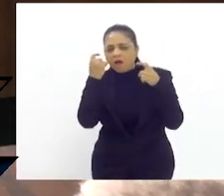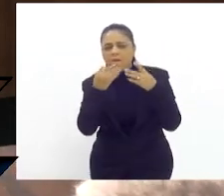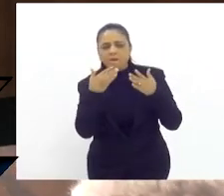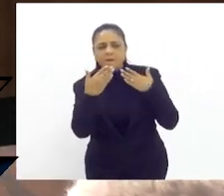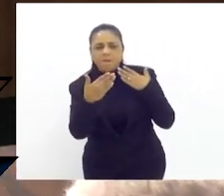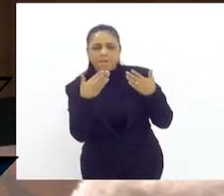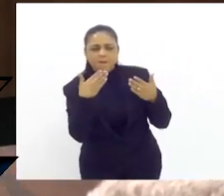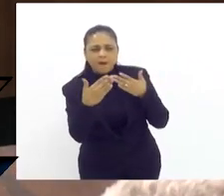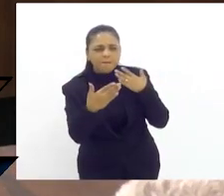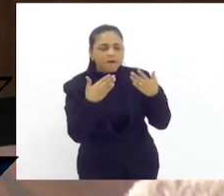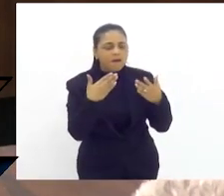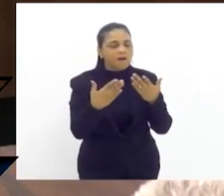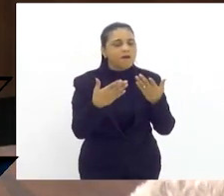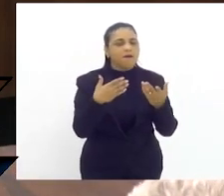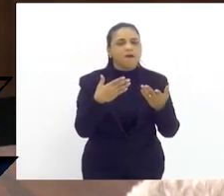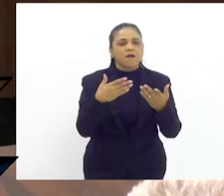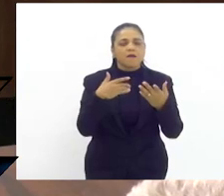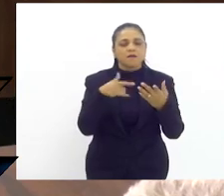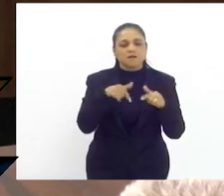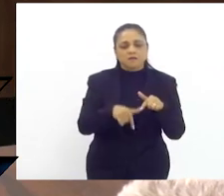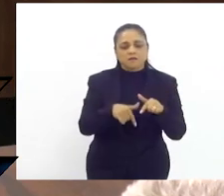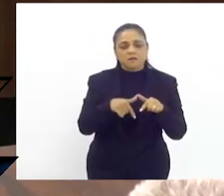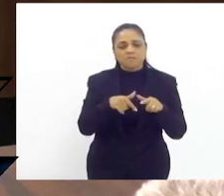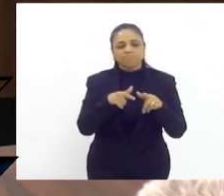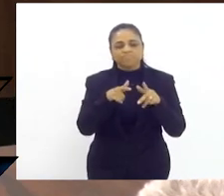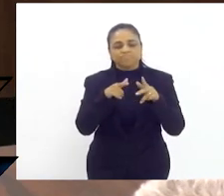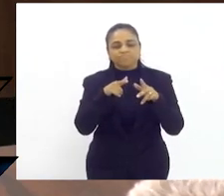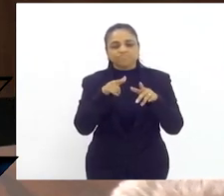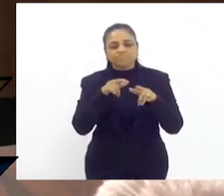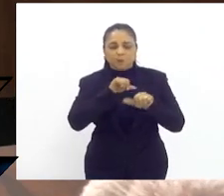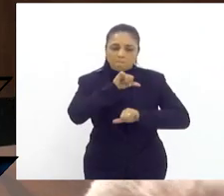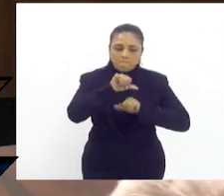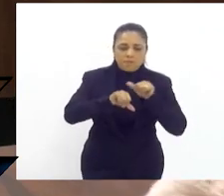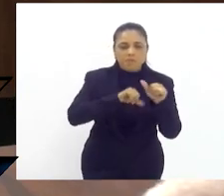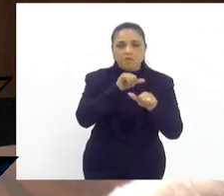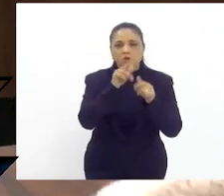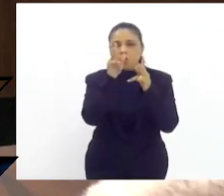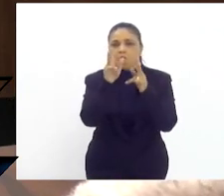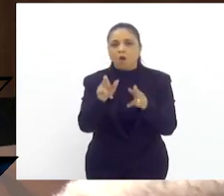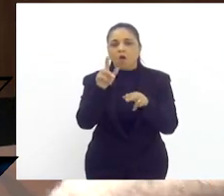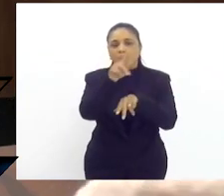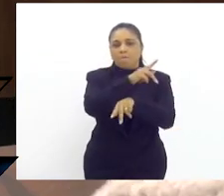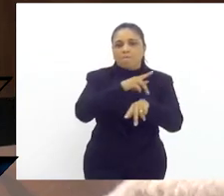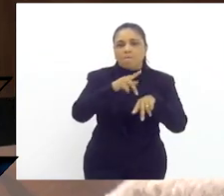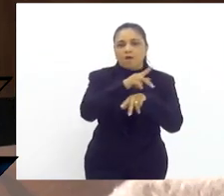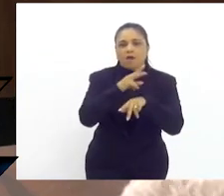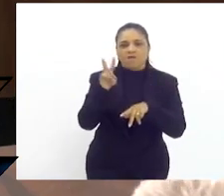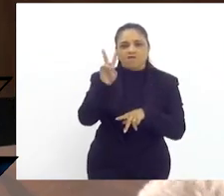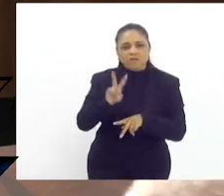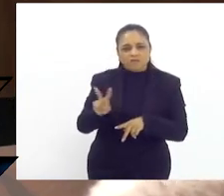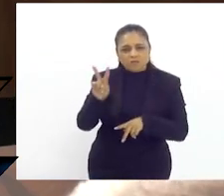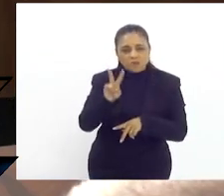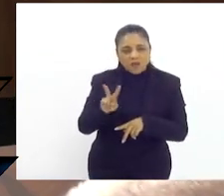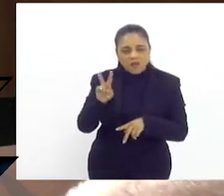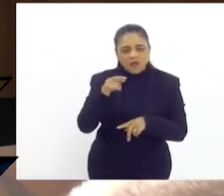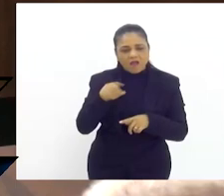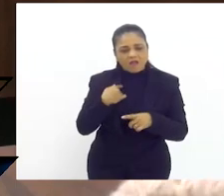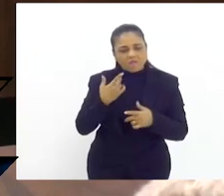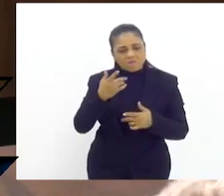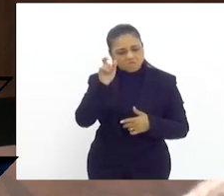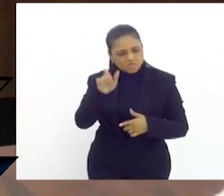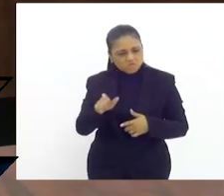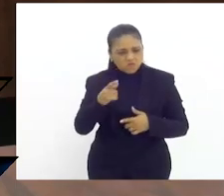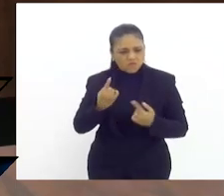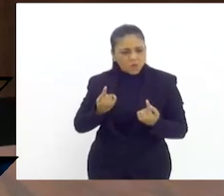nós que nós pudéssemos virar aqui uma Venezuela e eu fui contrariado por esse empresário dizendo para mim